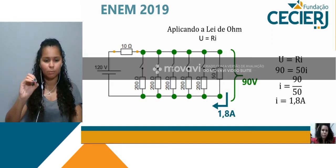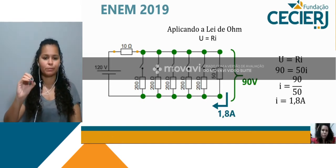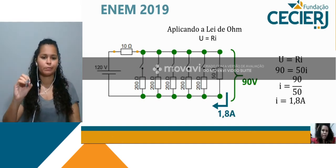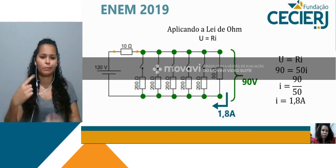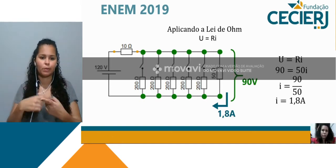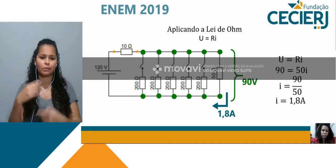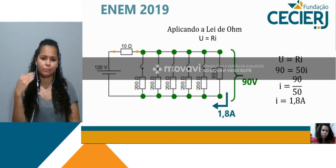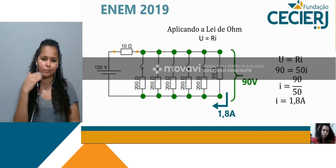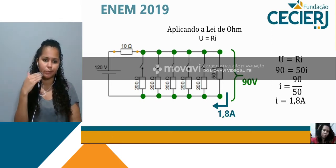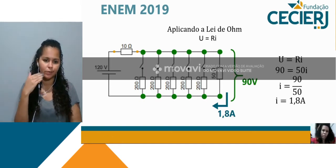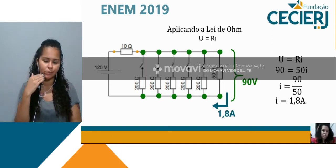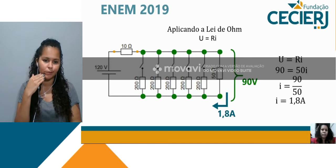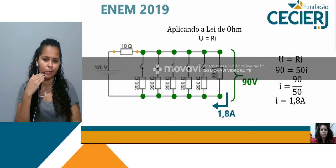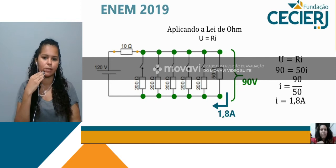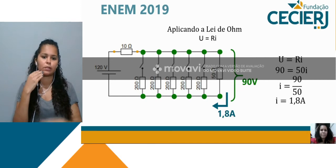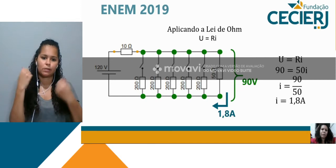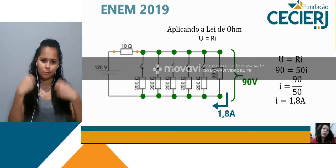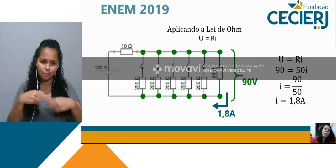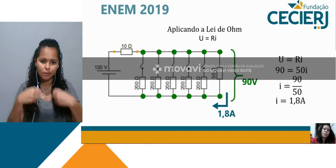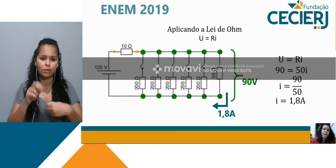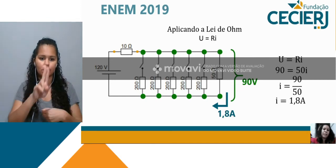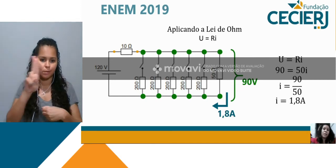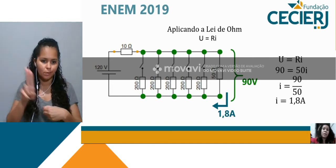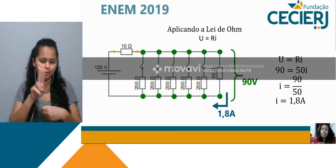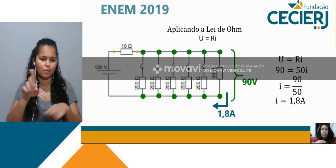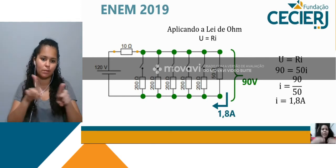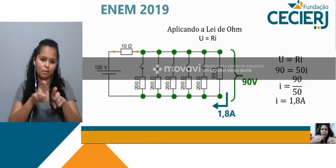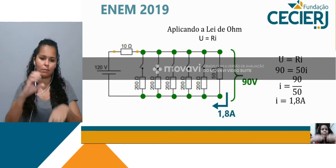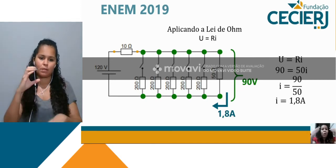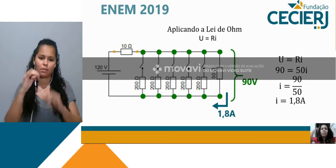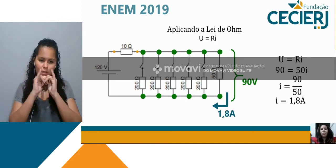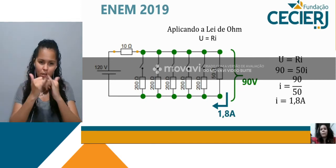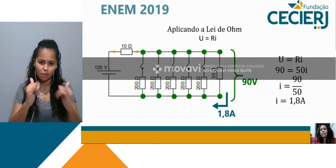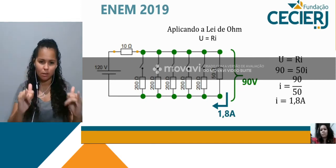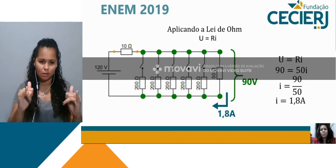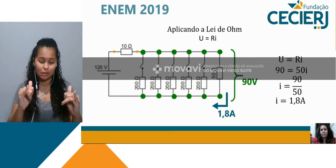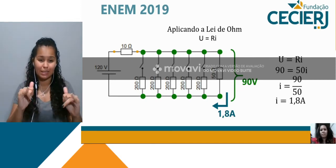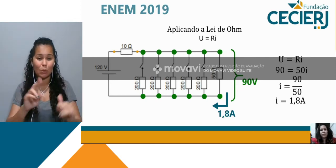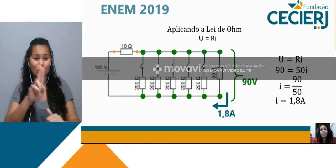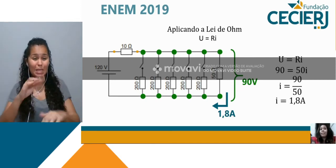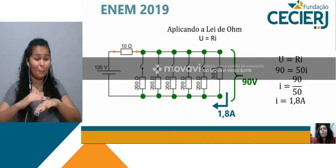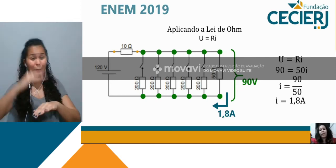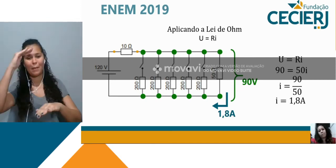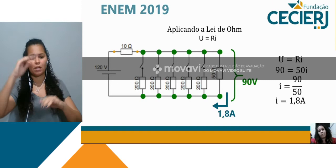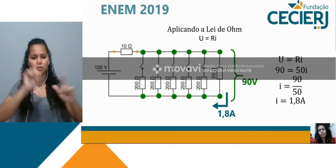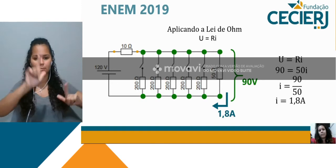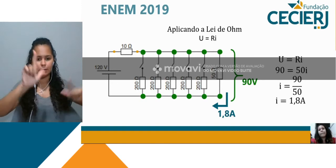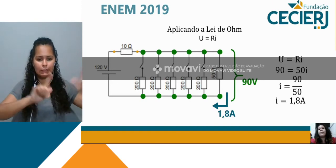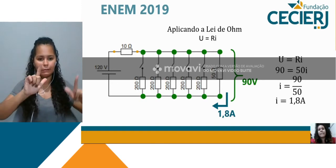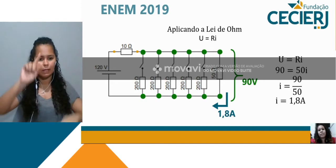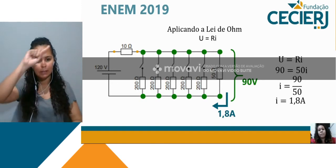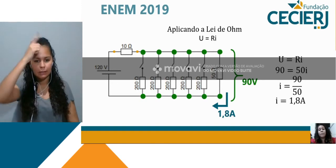mal dimensionado, não adianta, vai passar corrente por ele. Então, pegar o maior valor possível para a TV não é uma